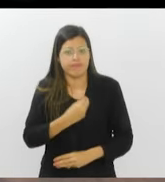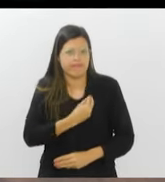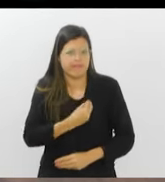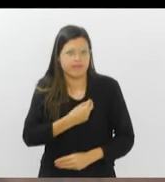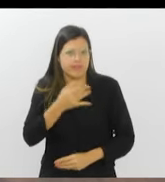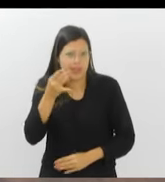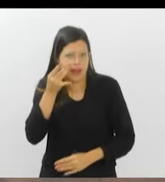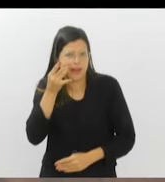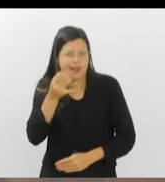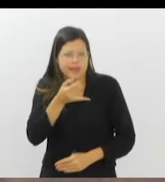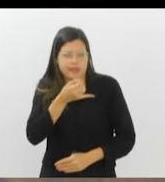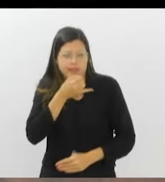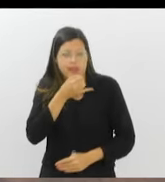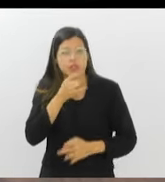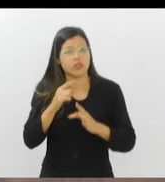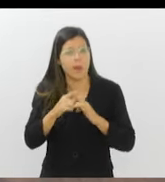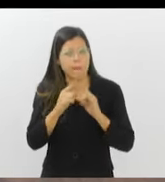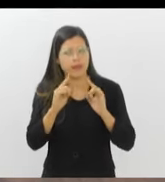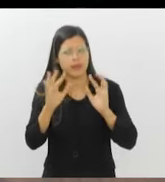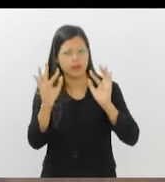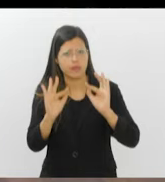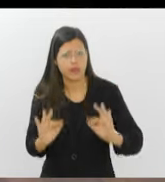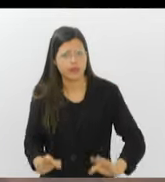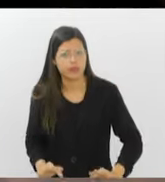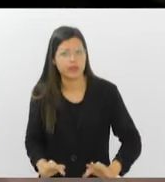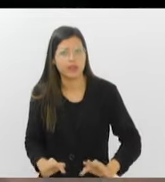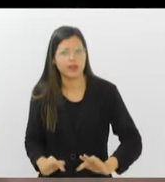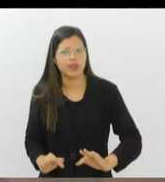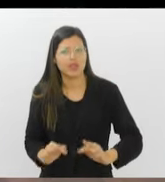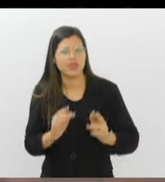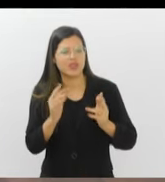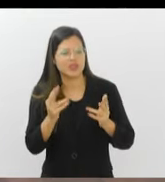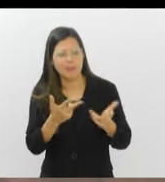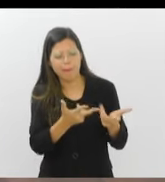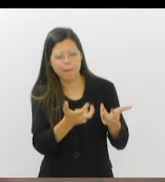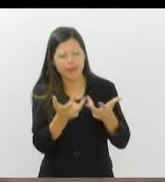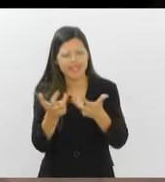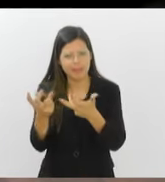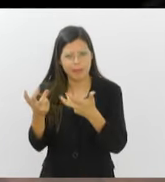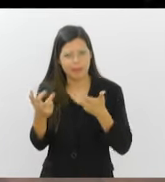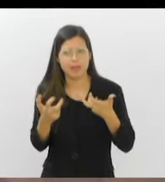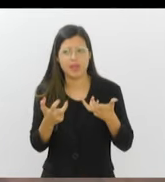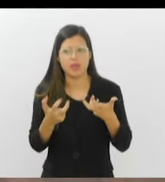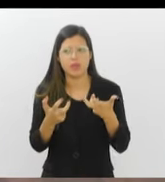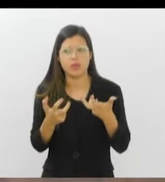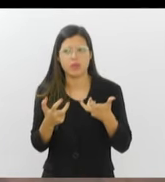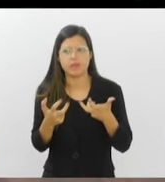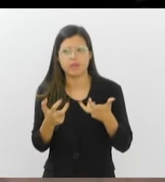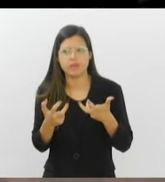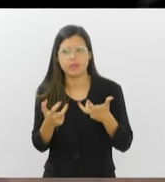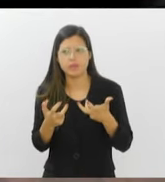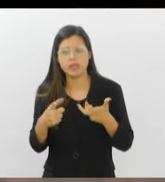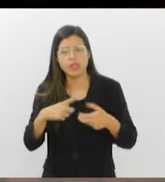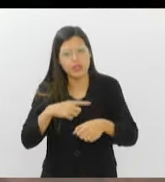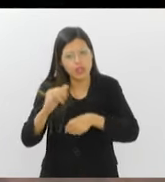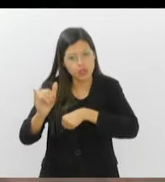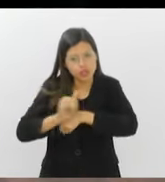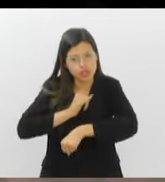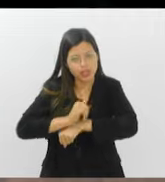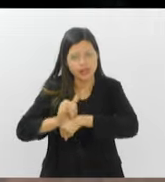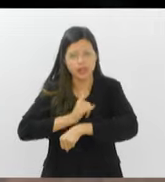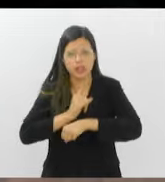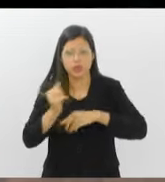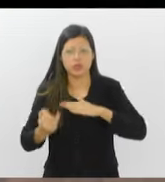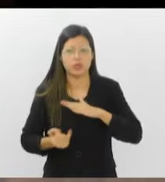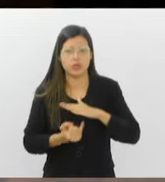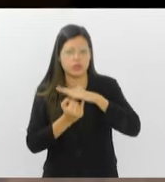realidade, felizmente, nós estamos vendo que temos mecanismos institucionais